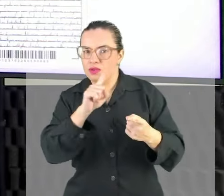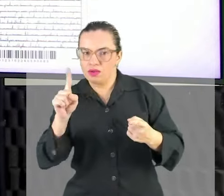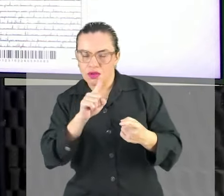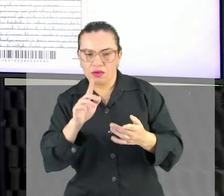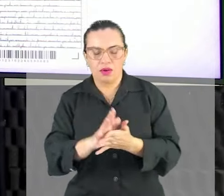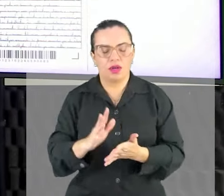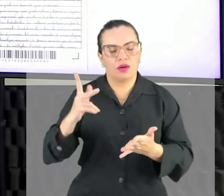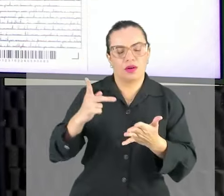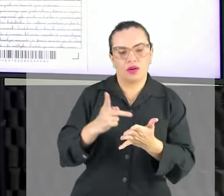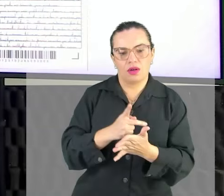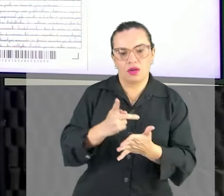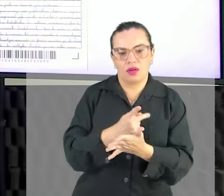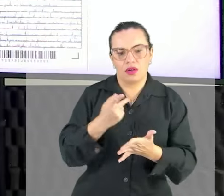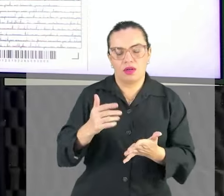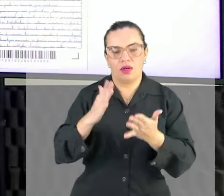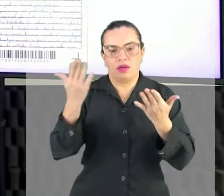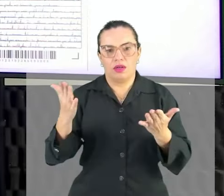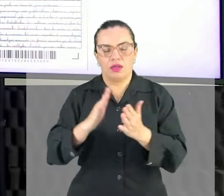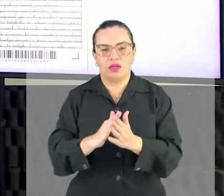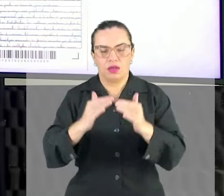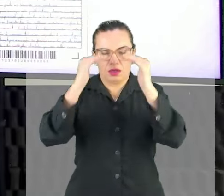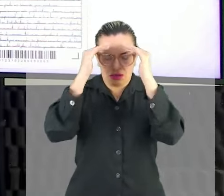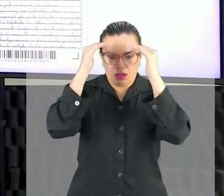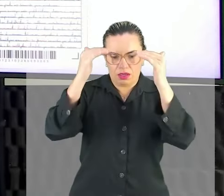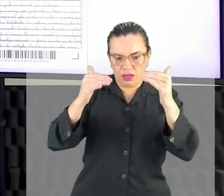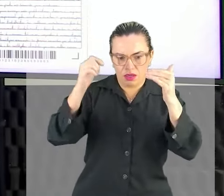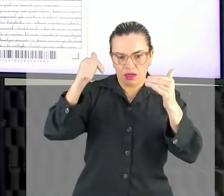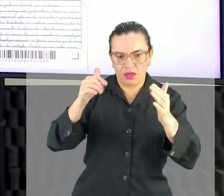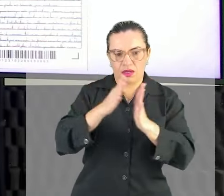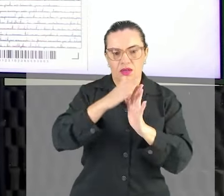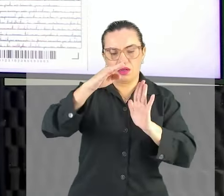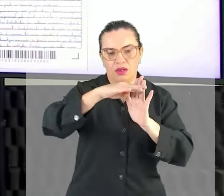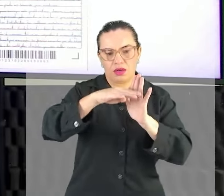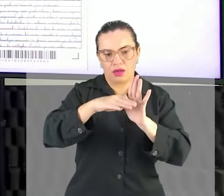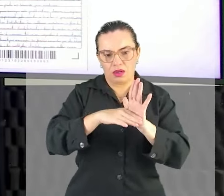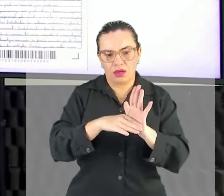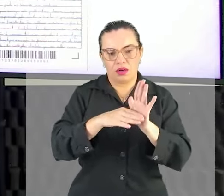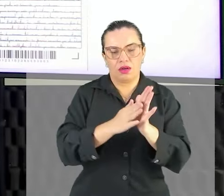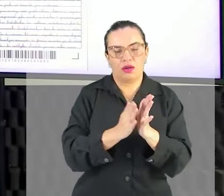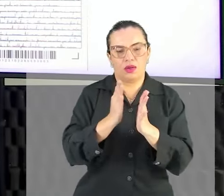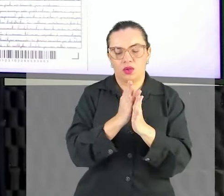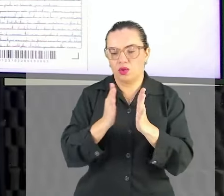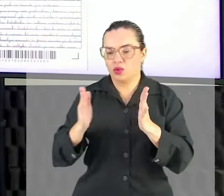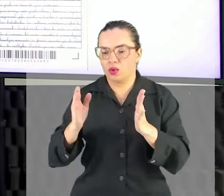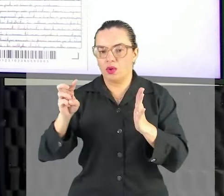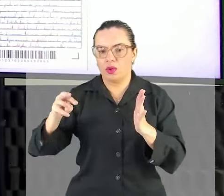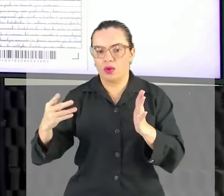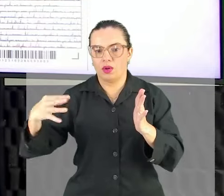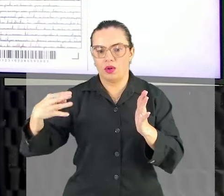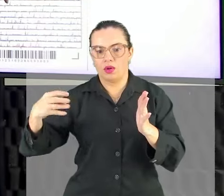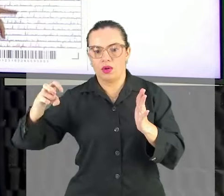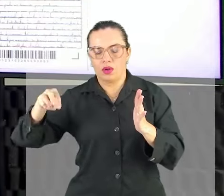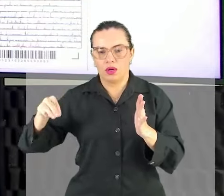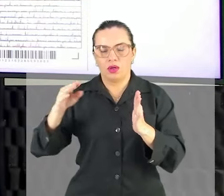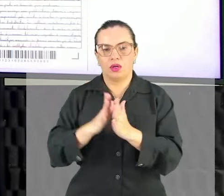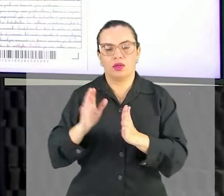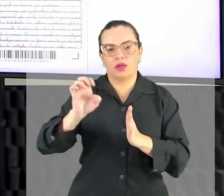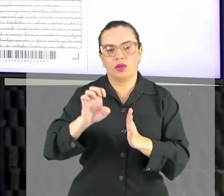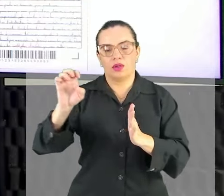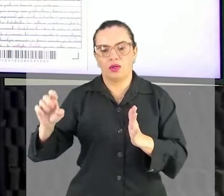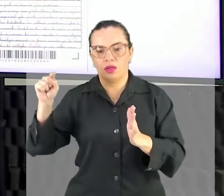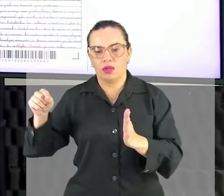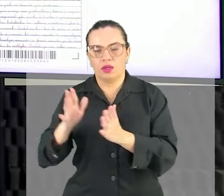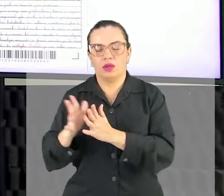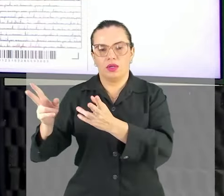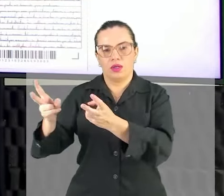tem também uma obediência à risca das margens. No canto ali, no meu canto esquerdo, você percebe